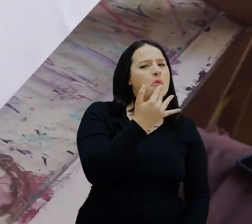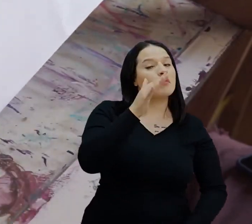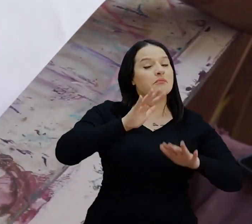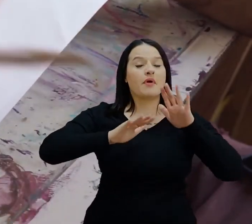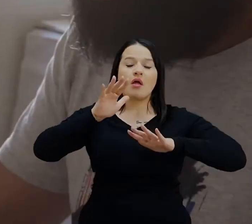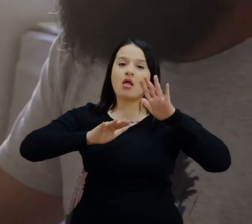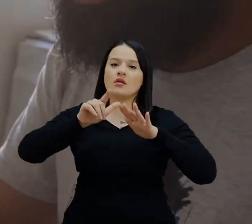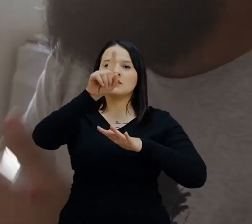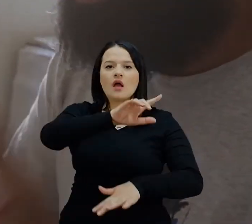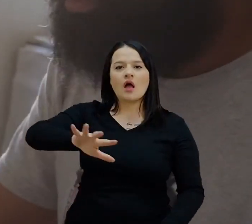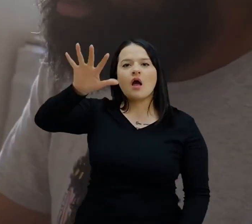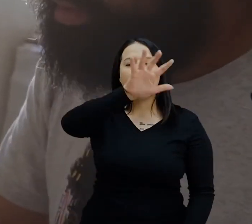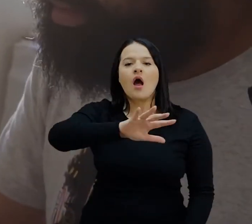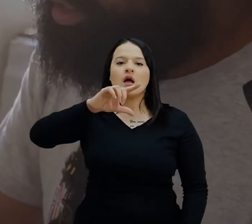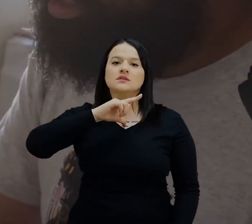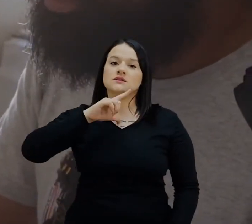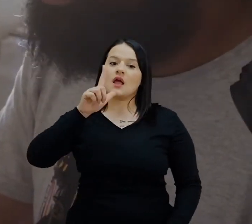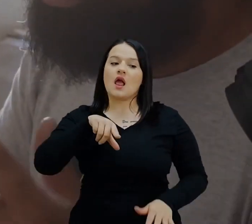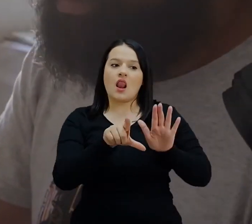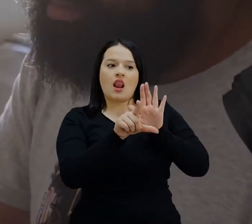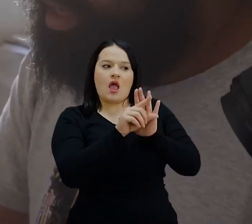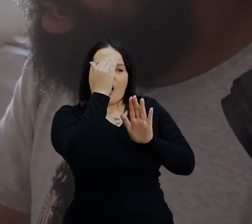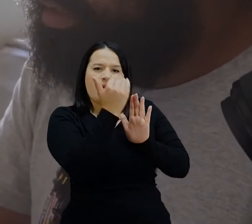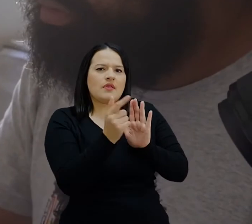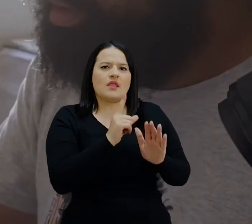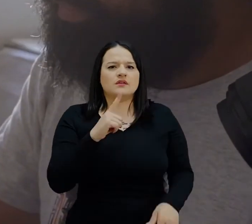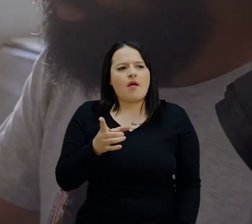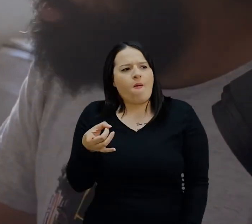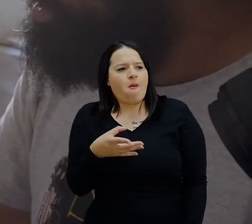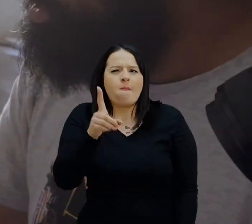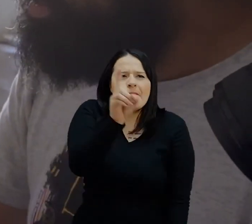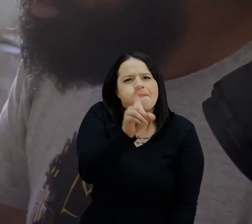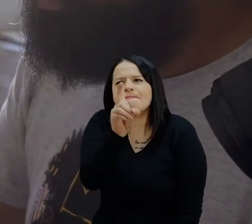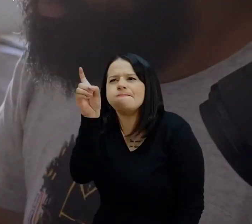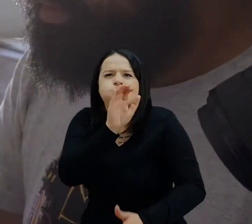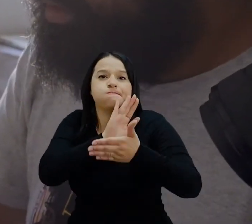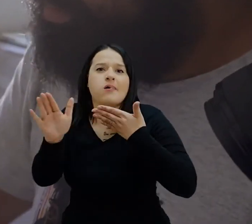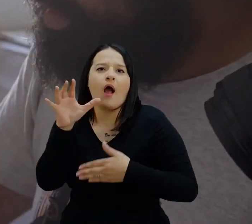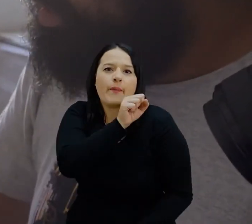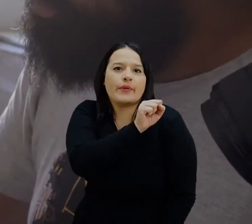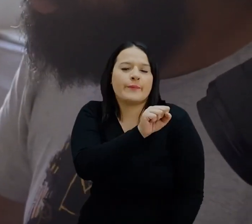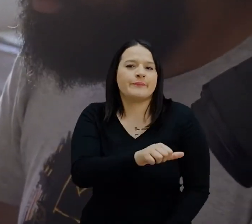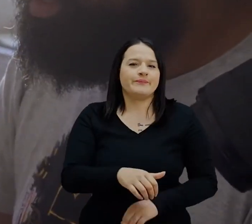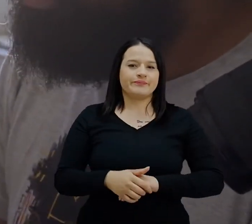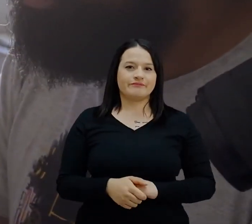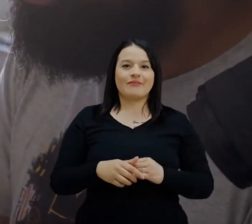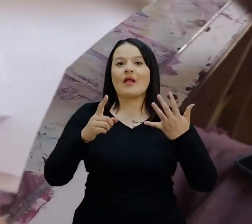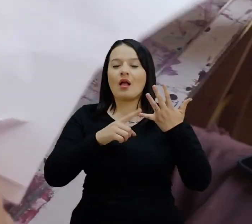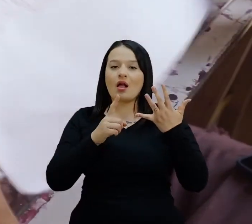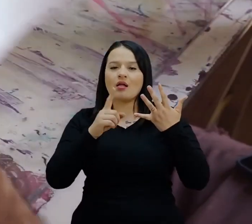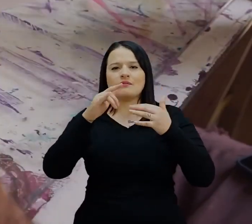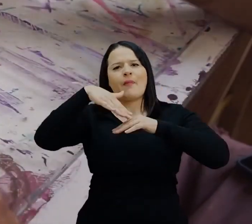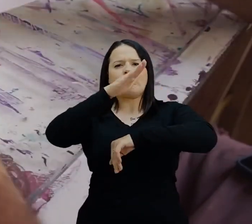mais cores para fazer. Eles são feitos caracteristicamente de forma ilegal na rua. E também mostrei o